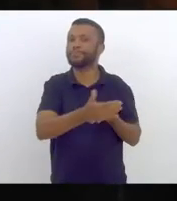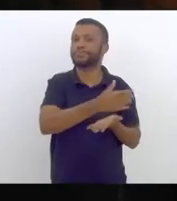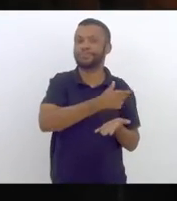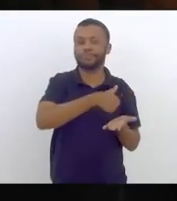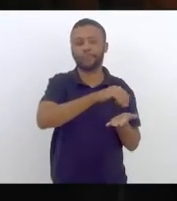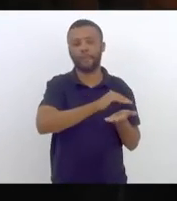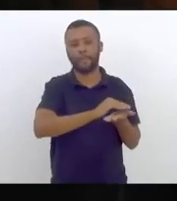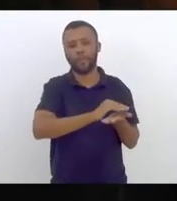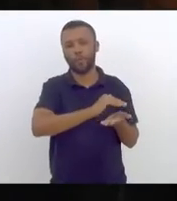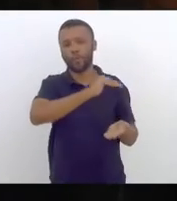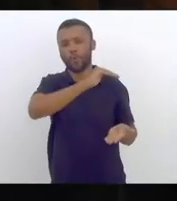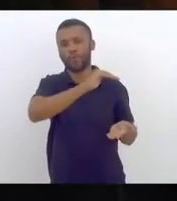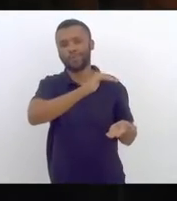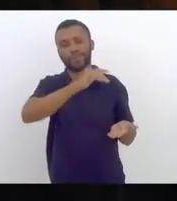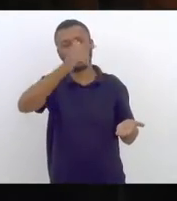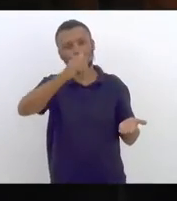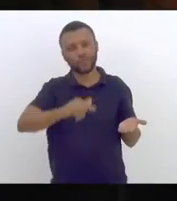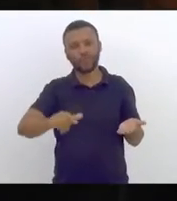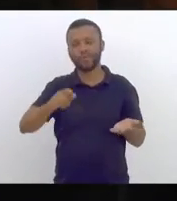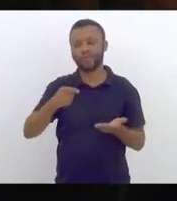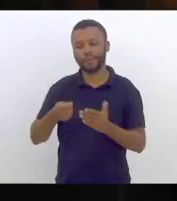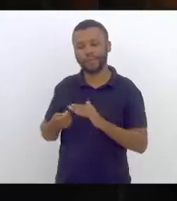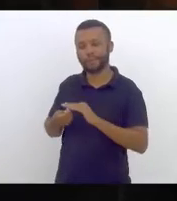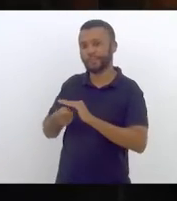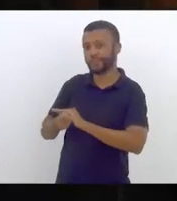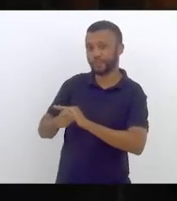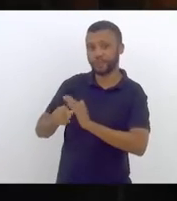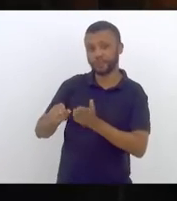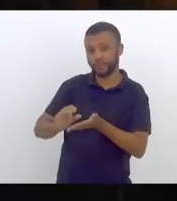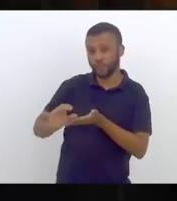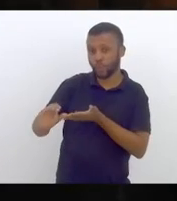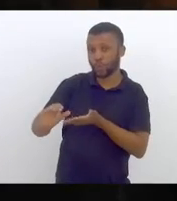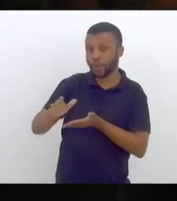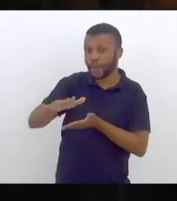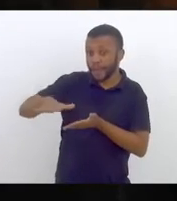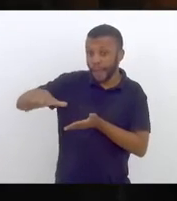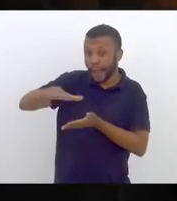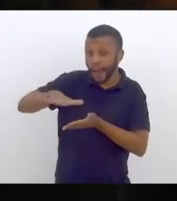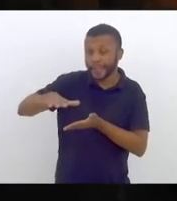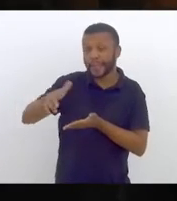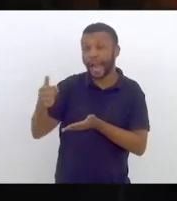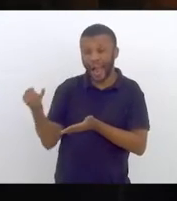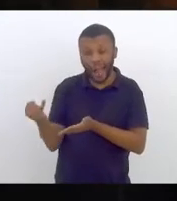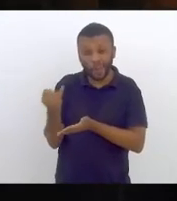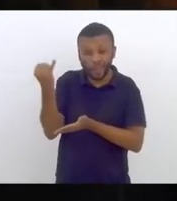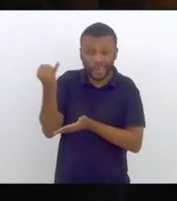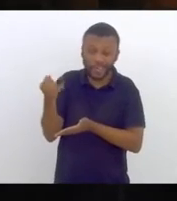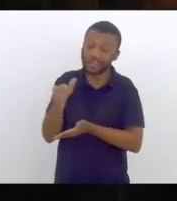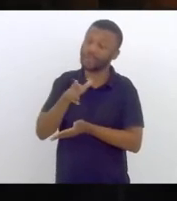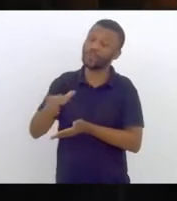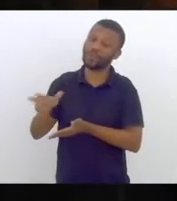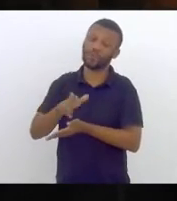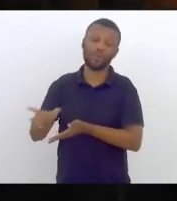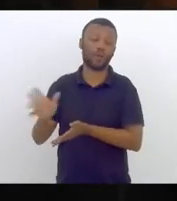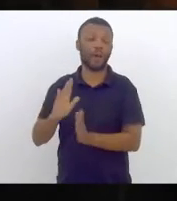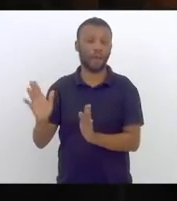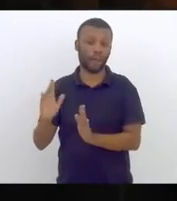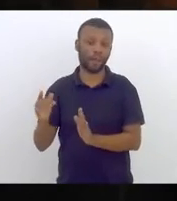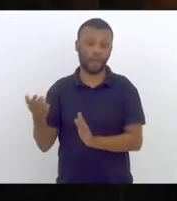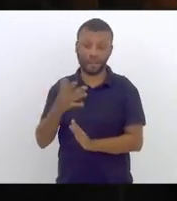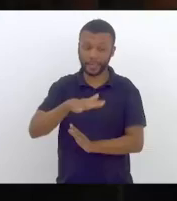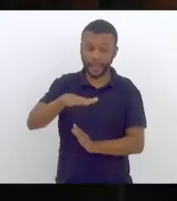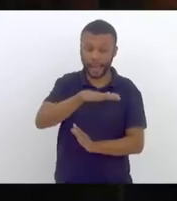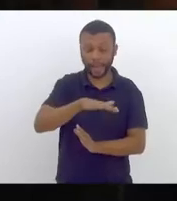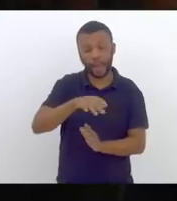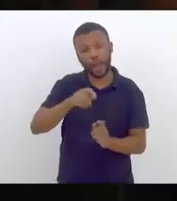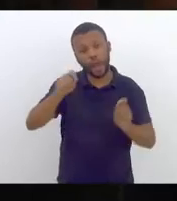de novo, vai aportar recursos, não necessariamente em áreas que poderiam ter maior